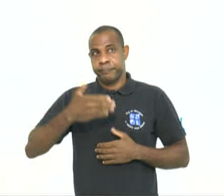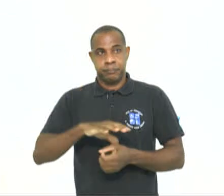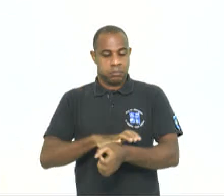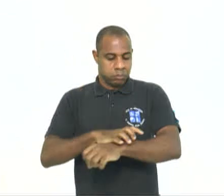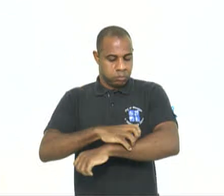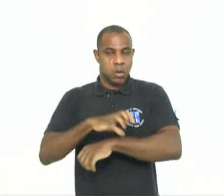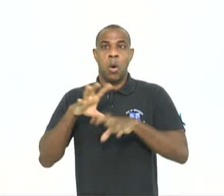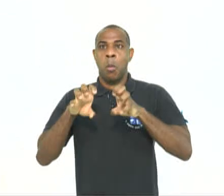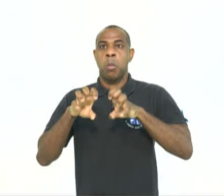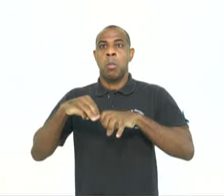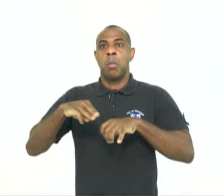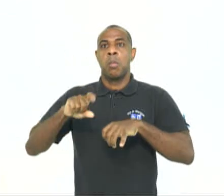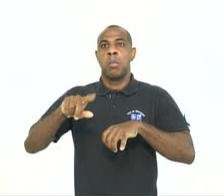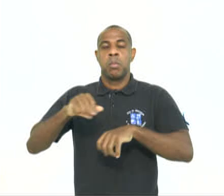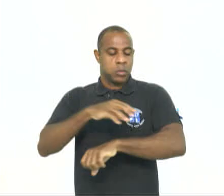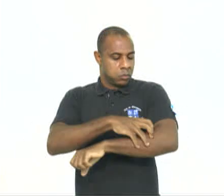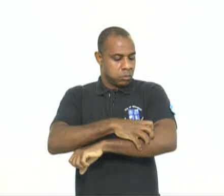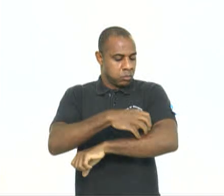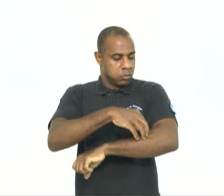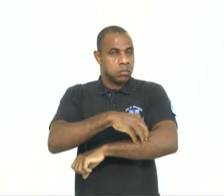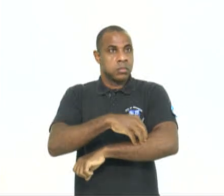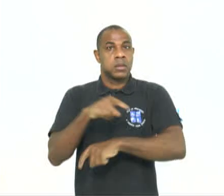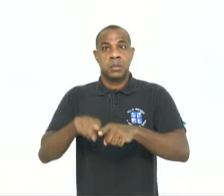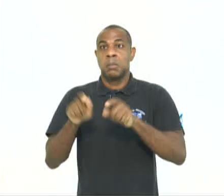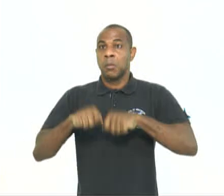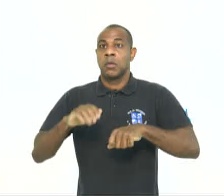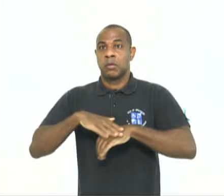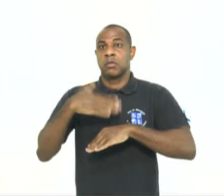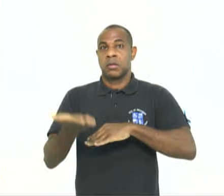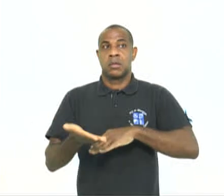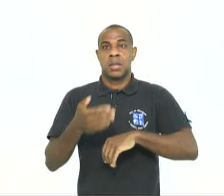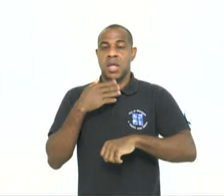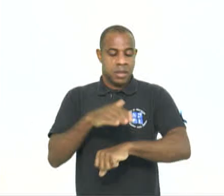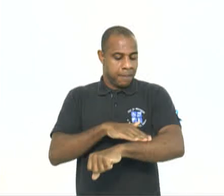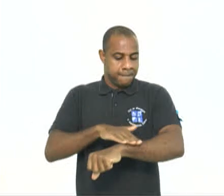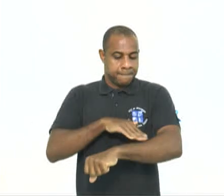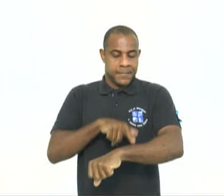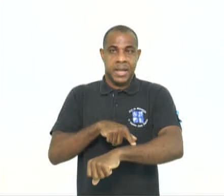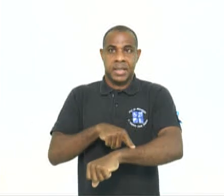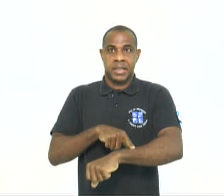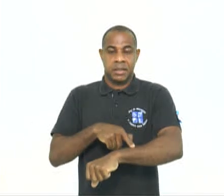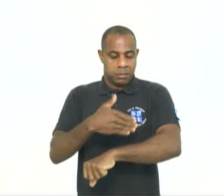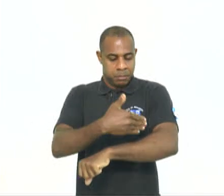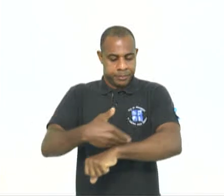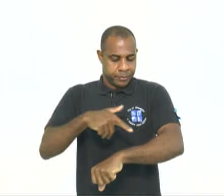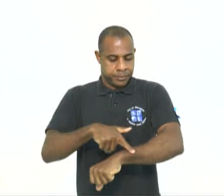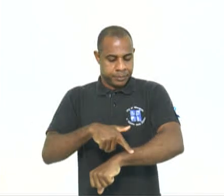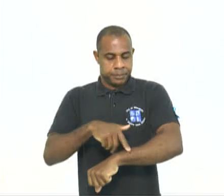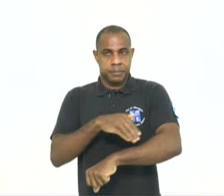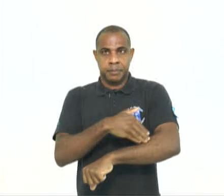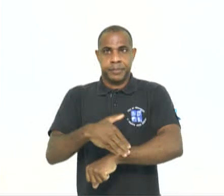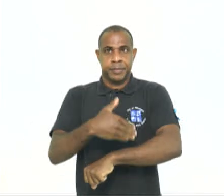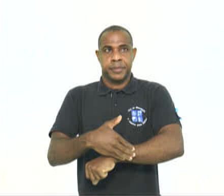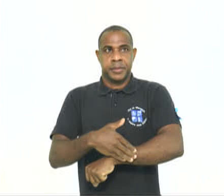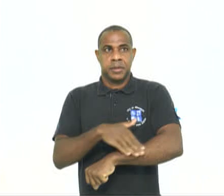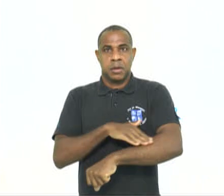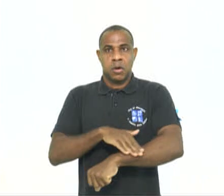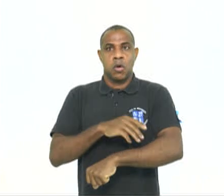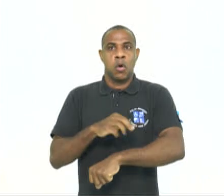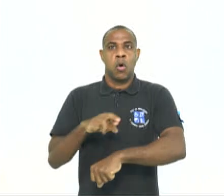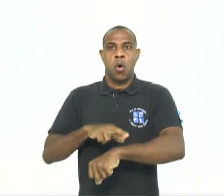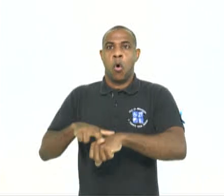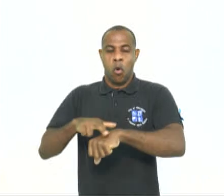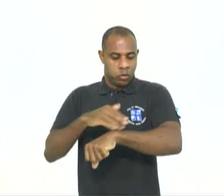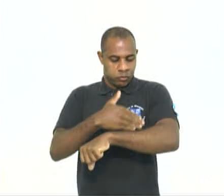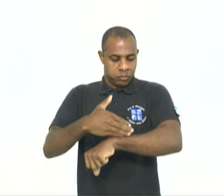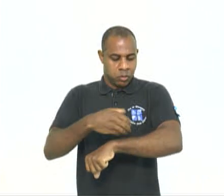por exemplo, né? Mas eles também podem ser externos, na pele, provocando algum tipo de machucado, aparecendo manchas roxas ou mesmo